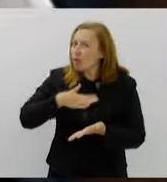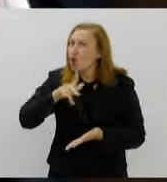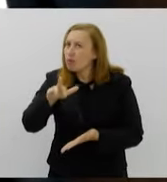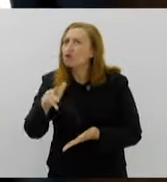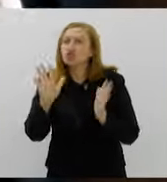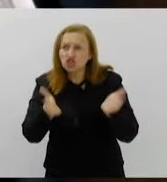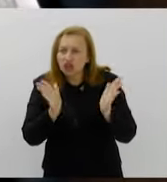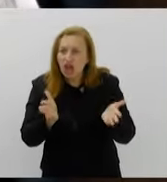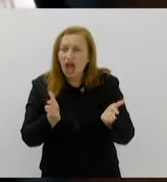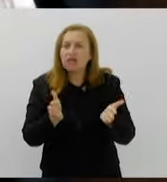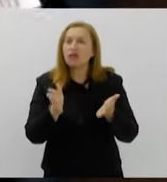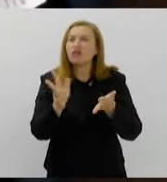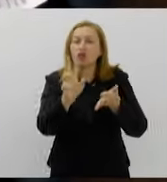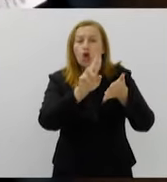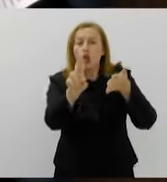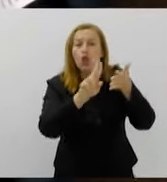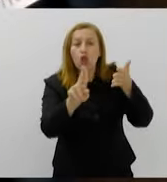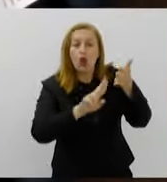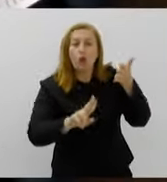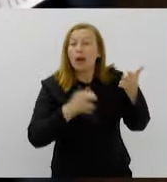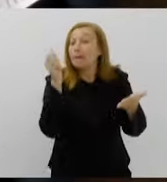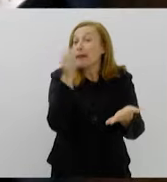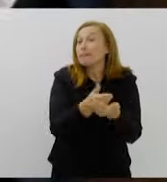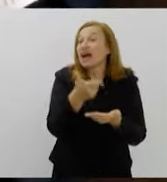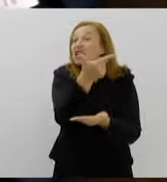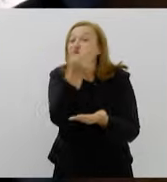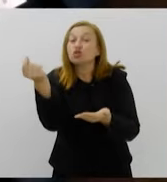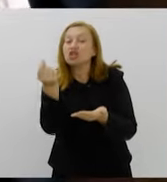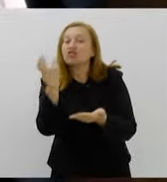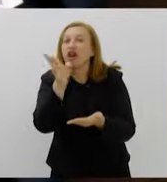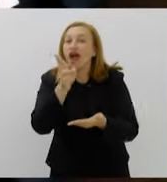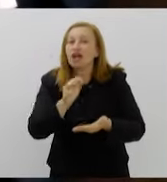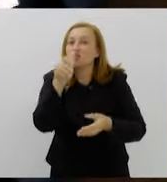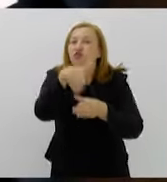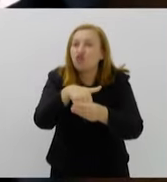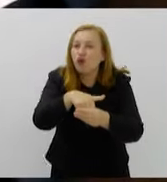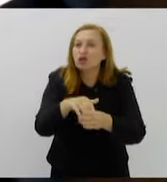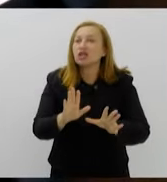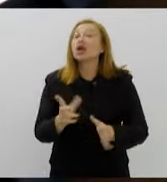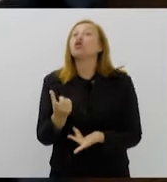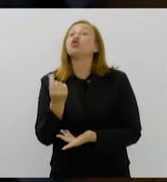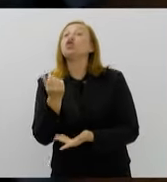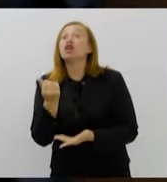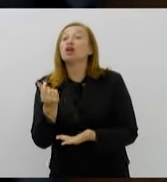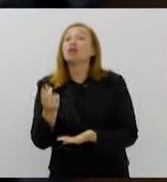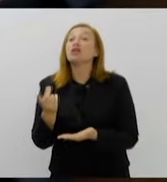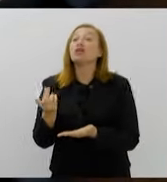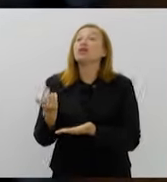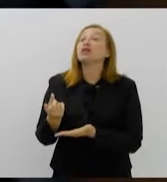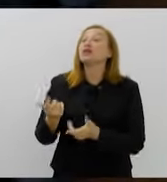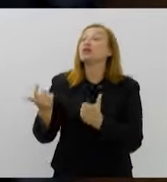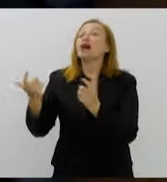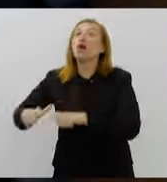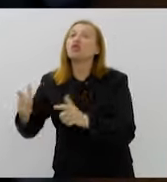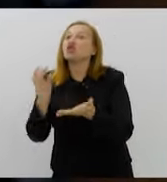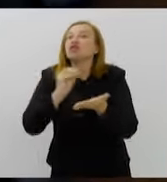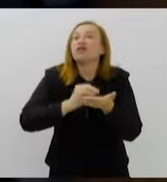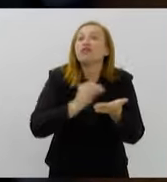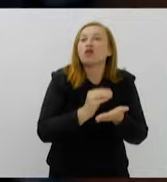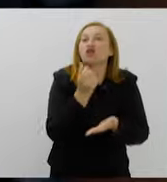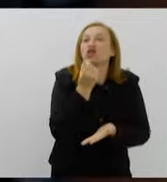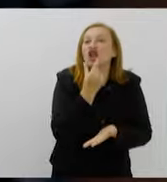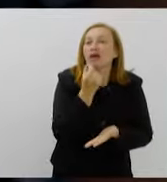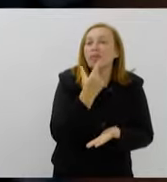estão fazendo listinha para pagar R 200 da onde vem esse dinheiro sabe da onde vem da falta de remédio